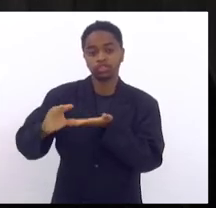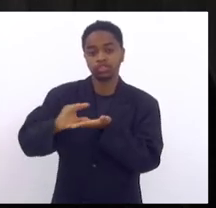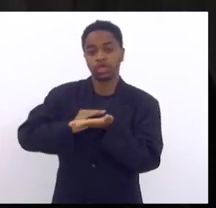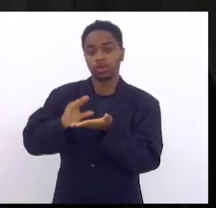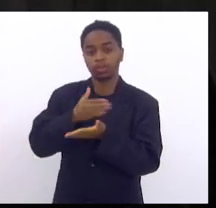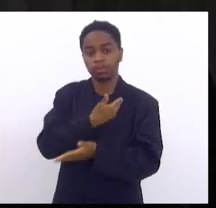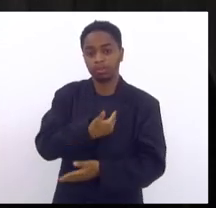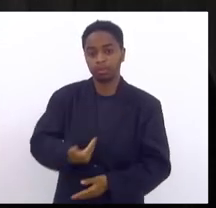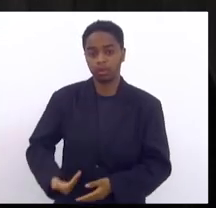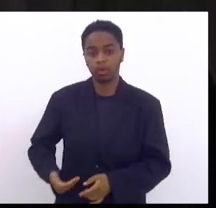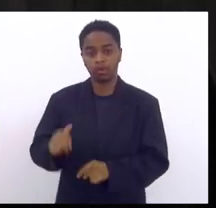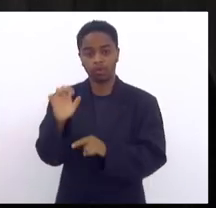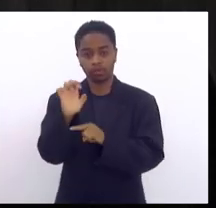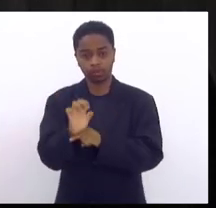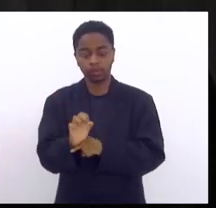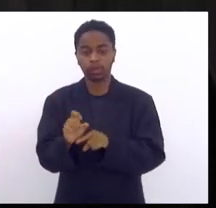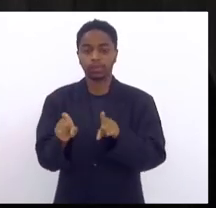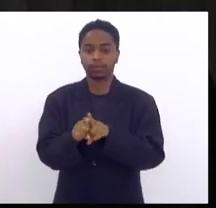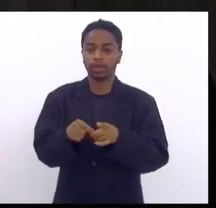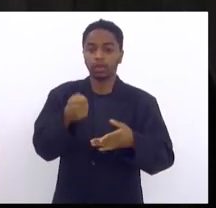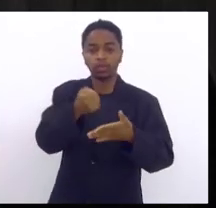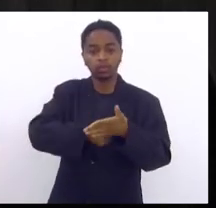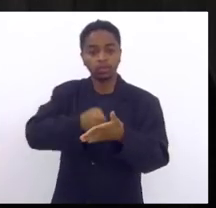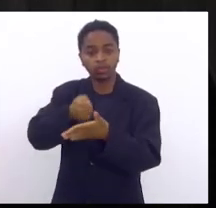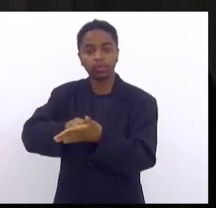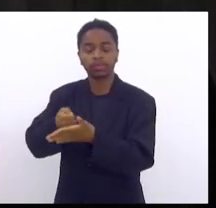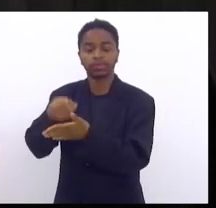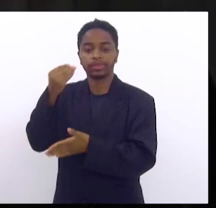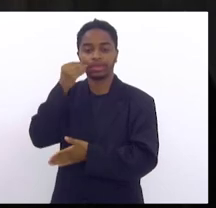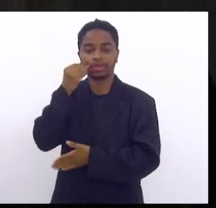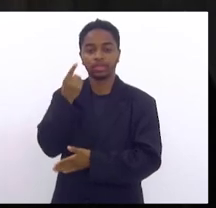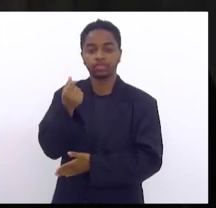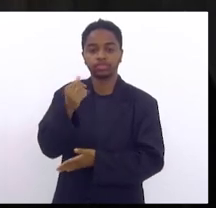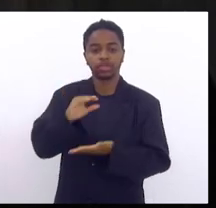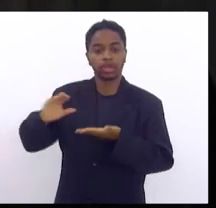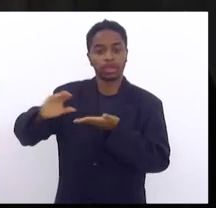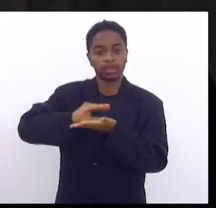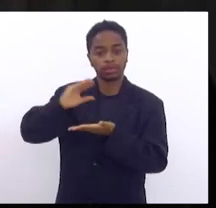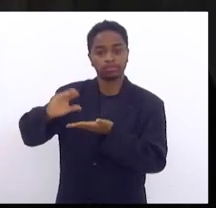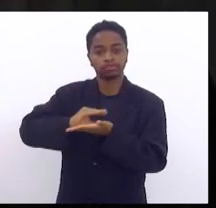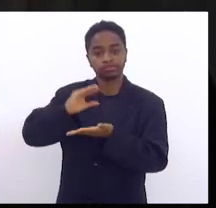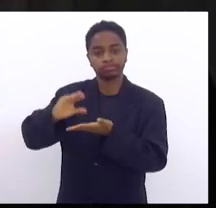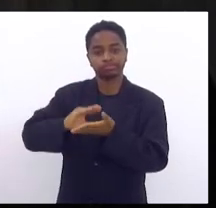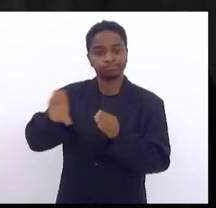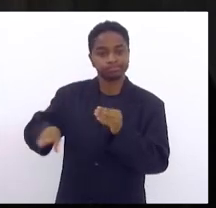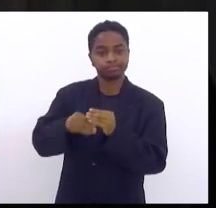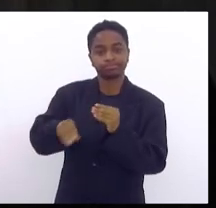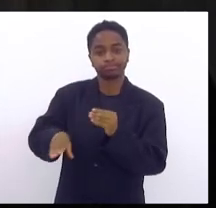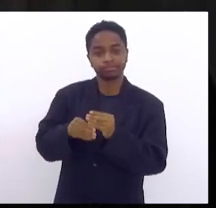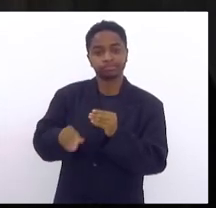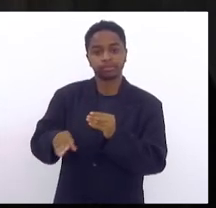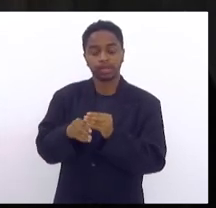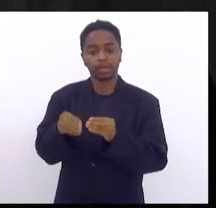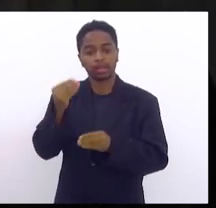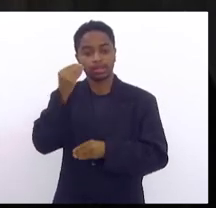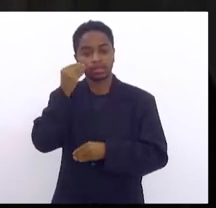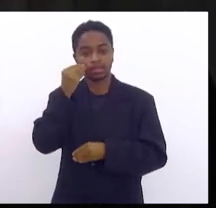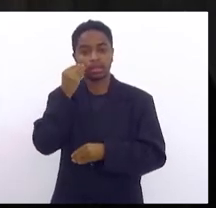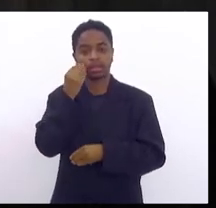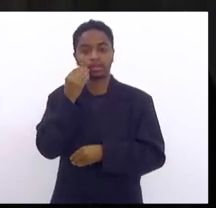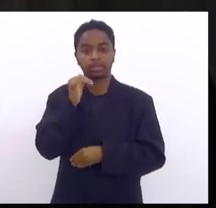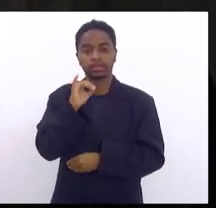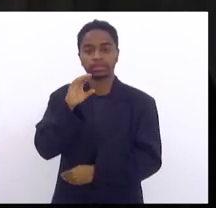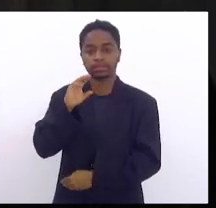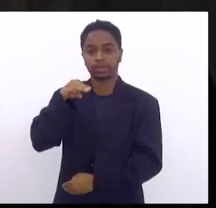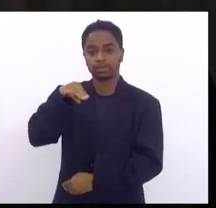Estado, lutar para que tenha-se mais dinheiro em caixa, mais recursos do